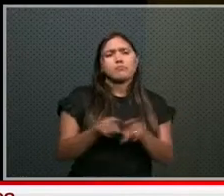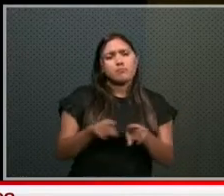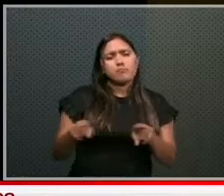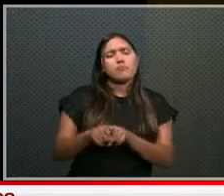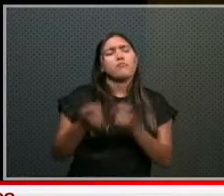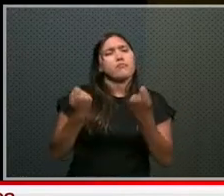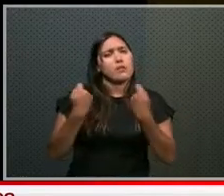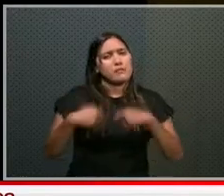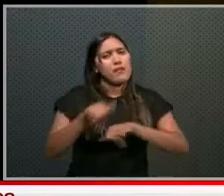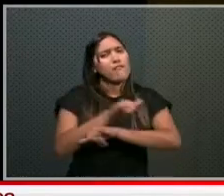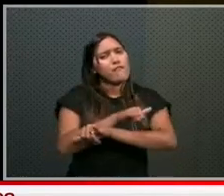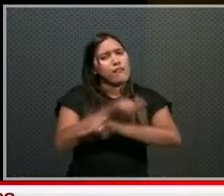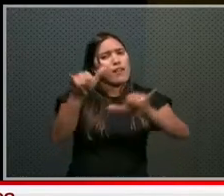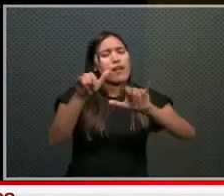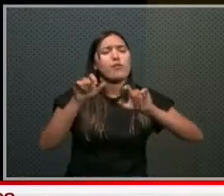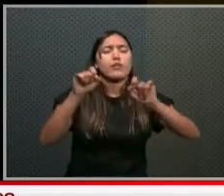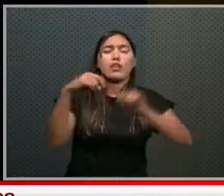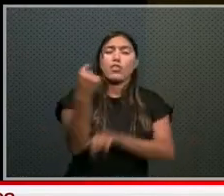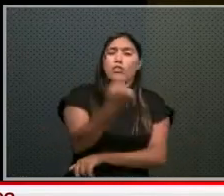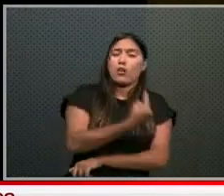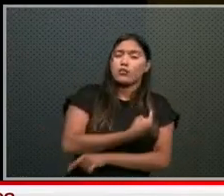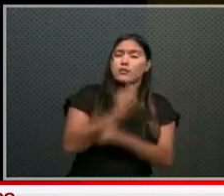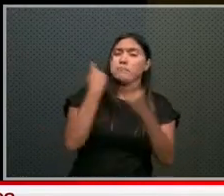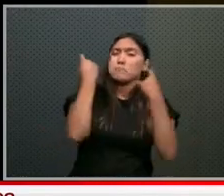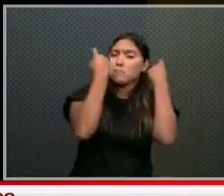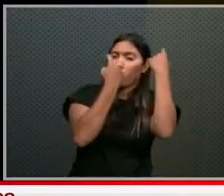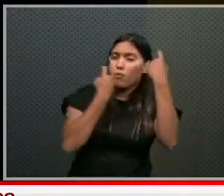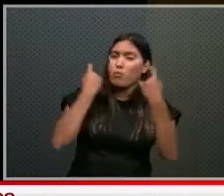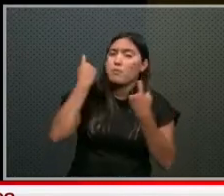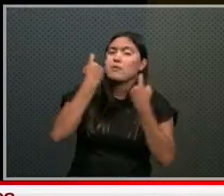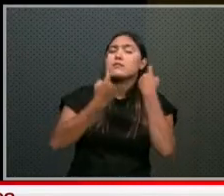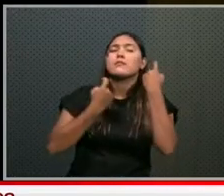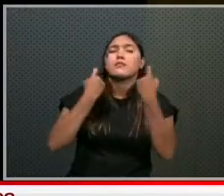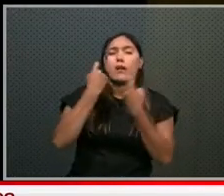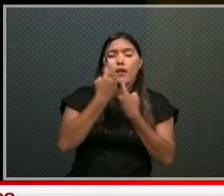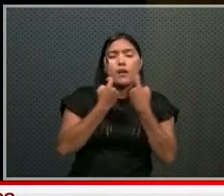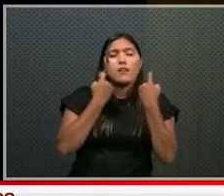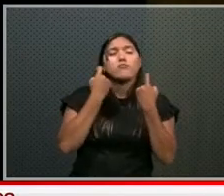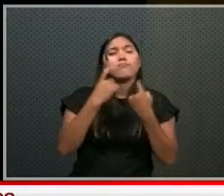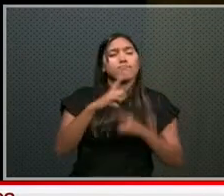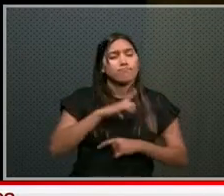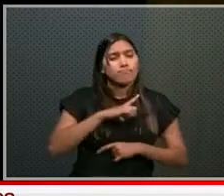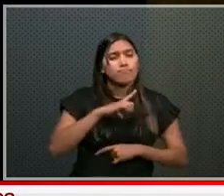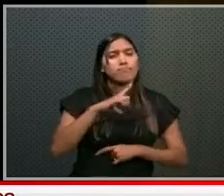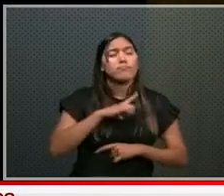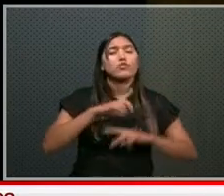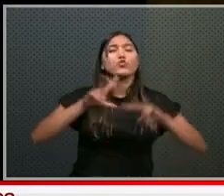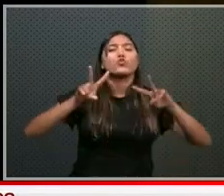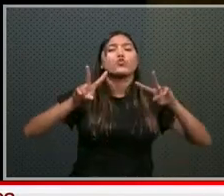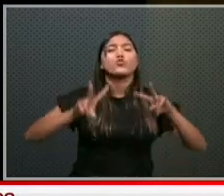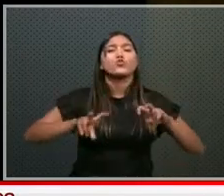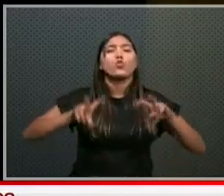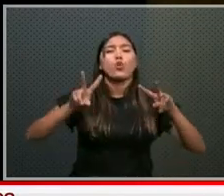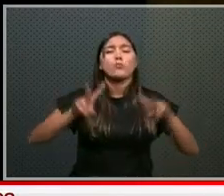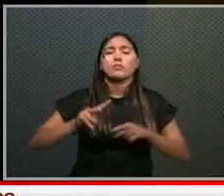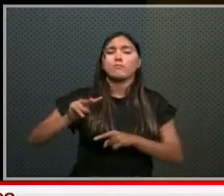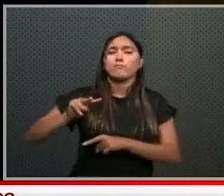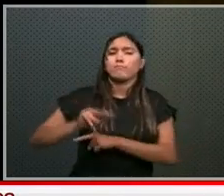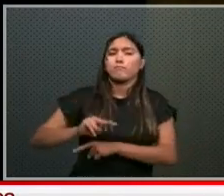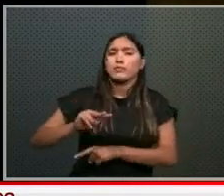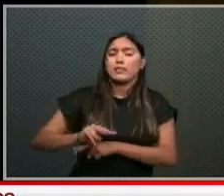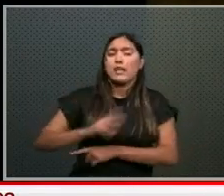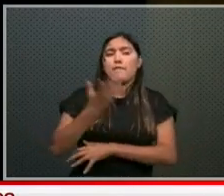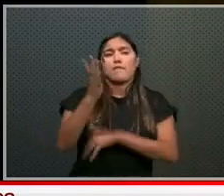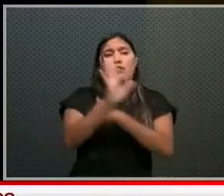podemos deixar de citar uma preocupação cada vez mais presente diz respeito ao manejo Florestal comunitário